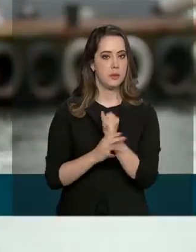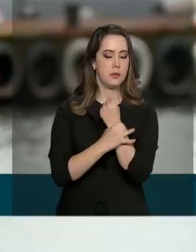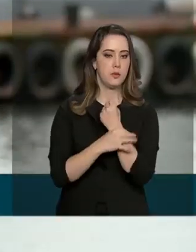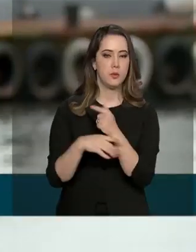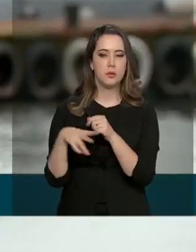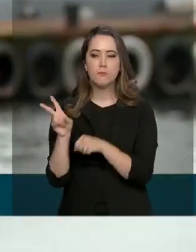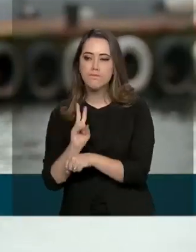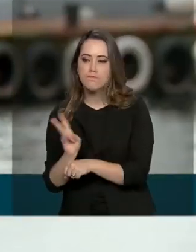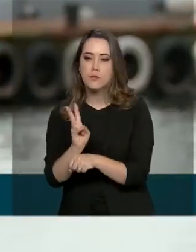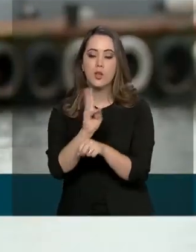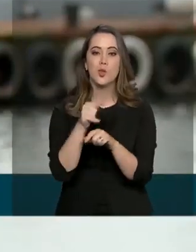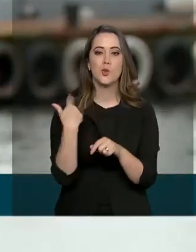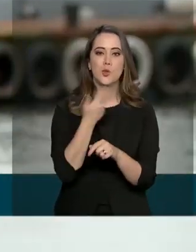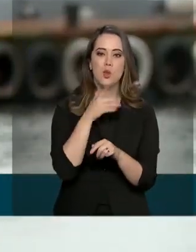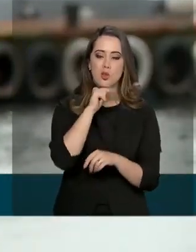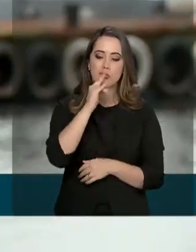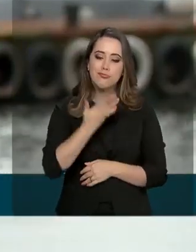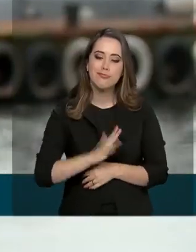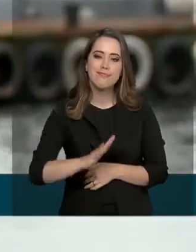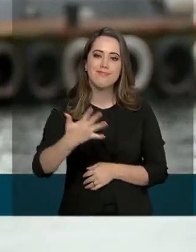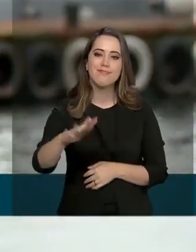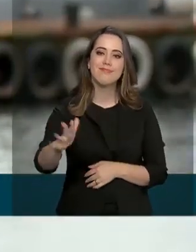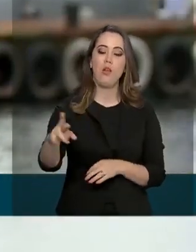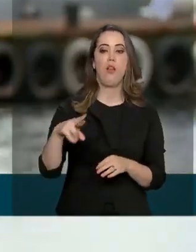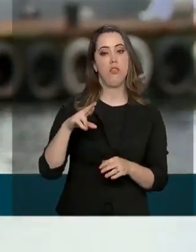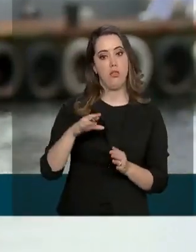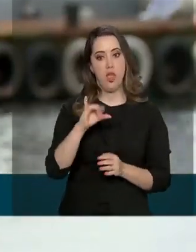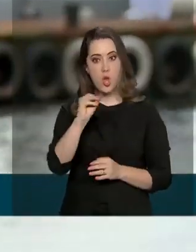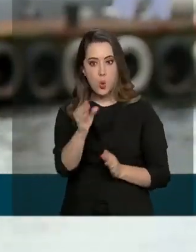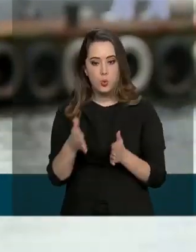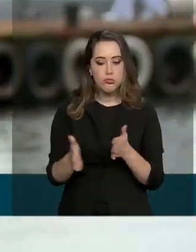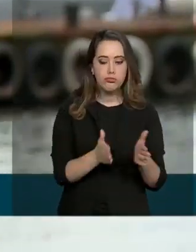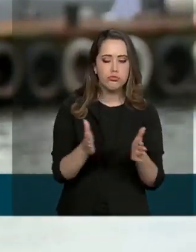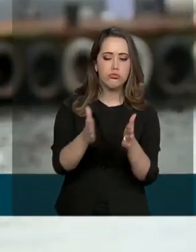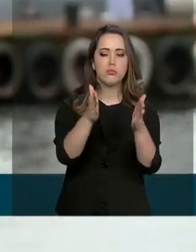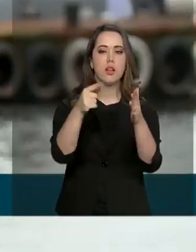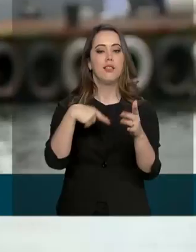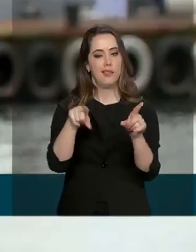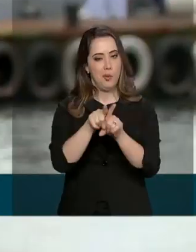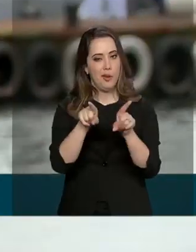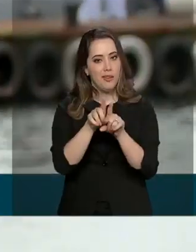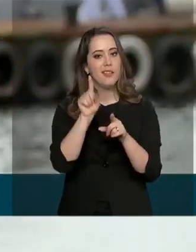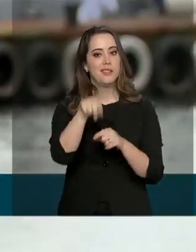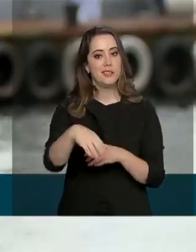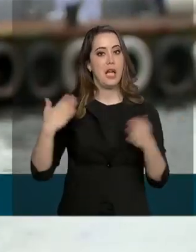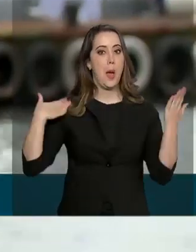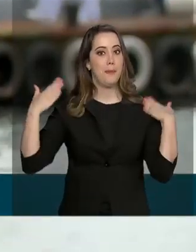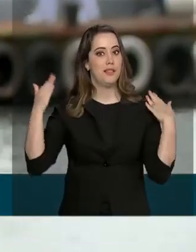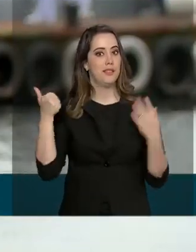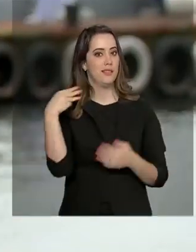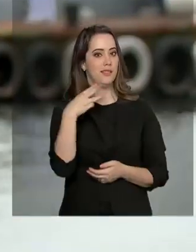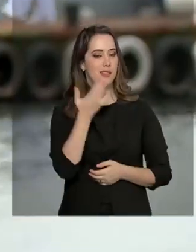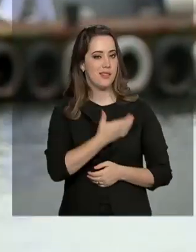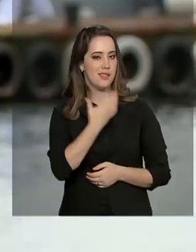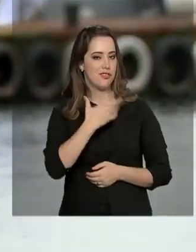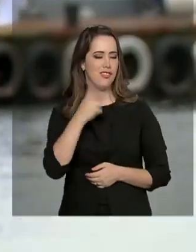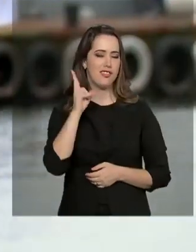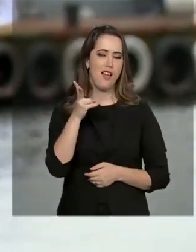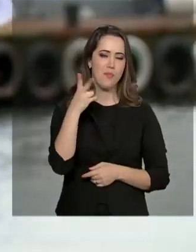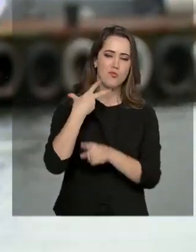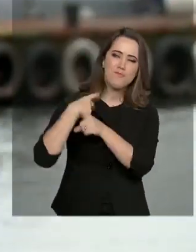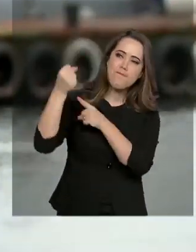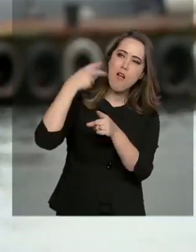monitoramento dos nossos mares e rios, a Marinha celebra no dia 13 de dezembro uma trajetória de vitórias